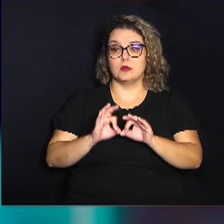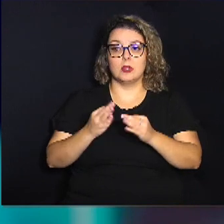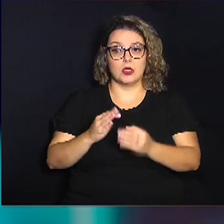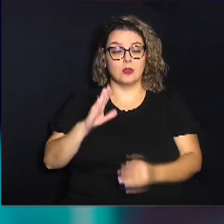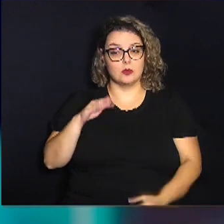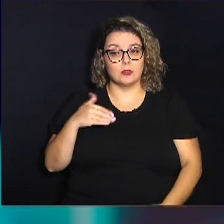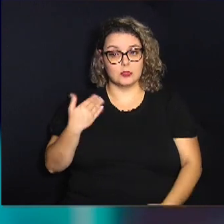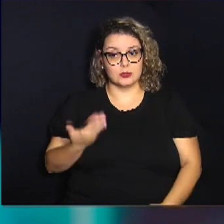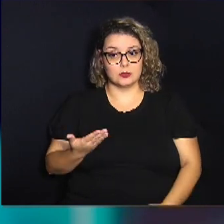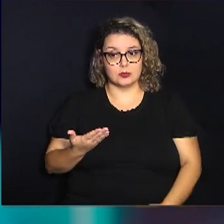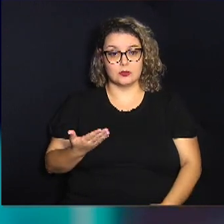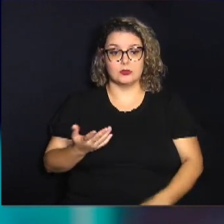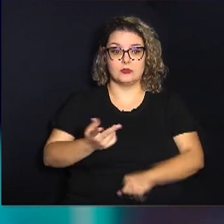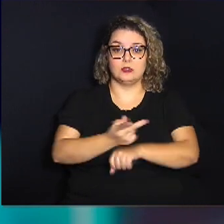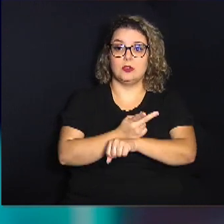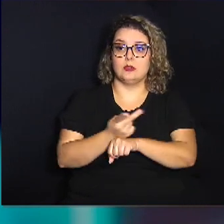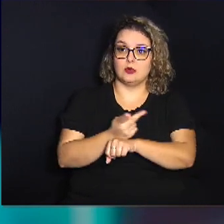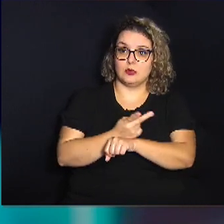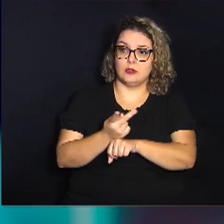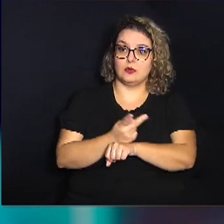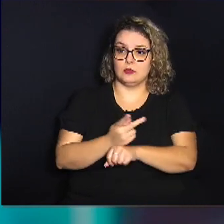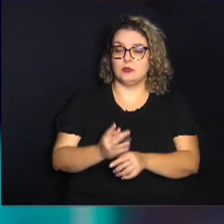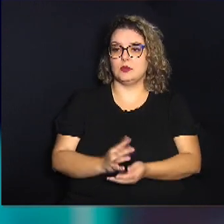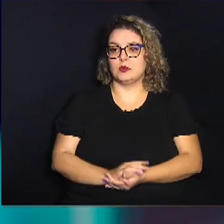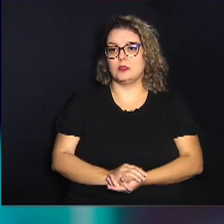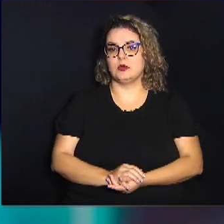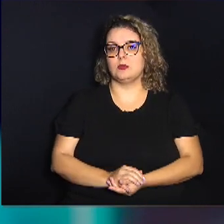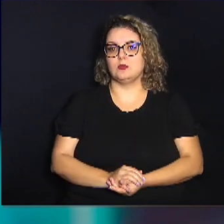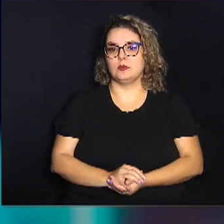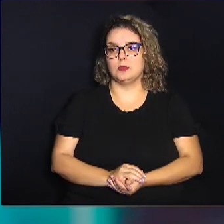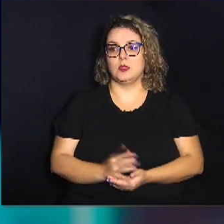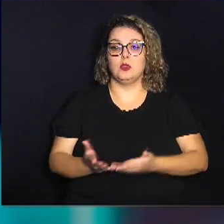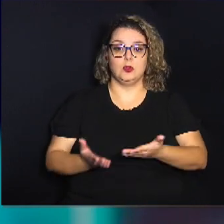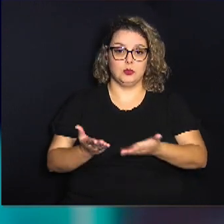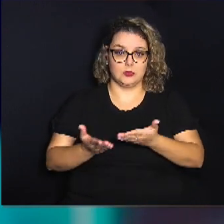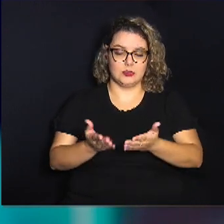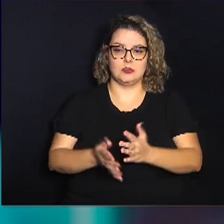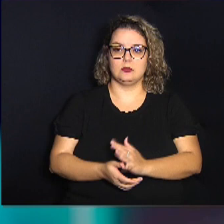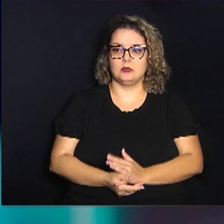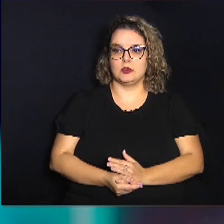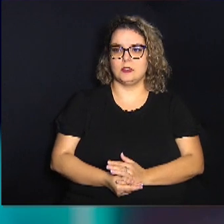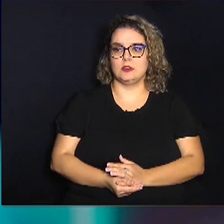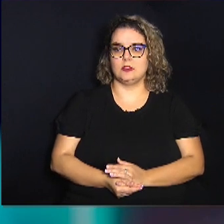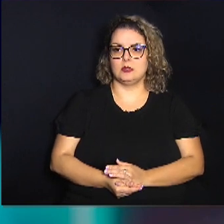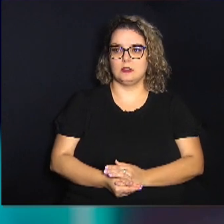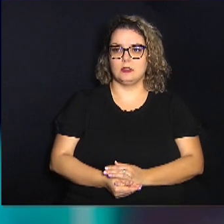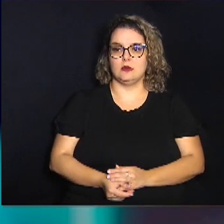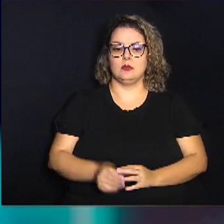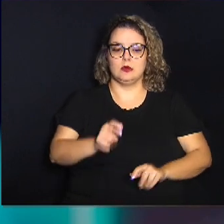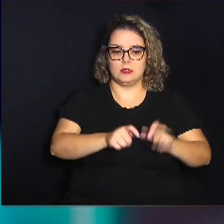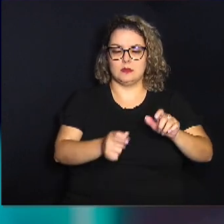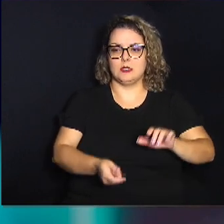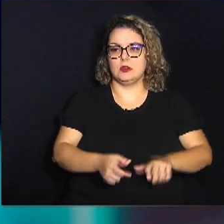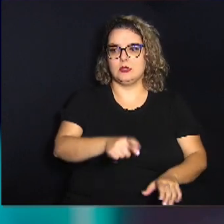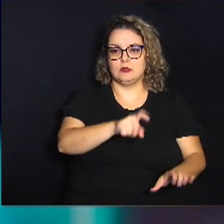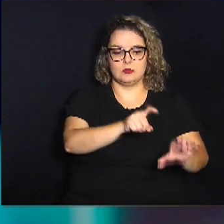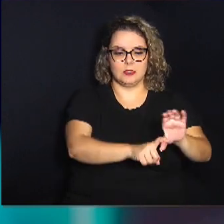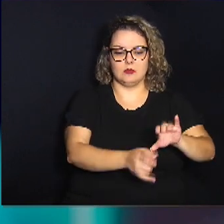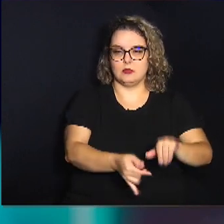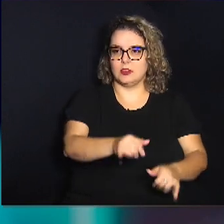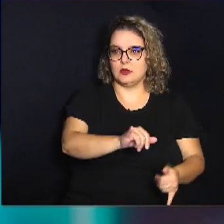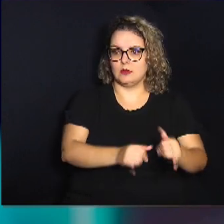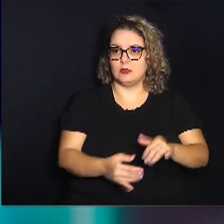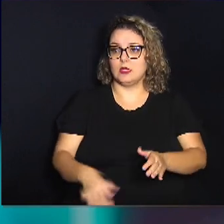quando vão buscar o tratamento para o dependente químico, elas chegam